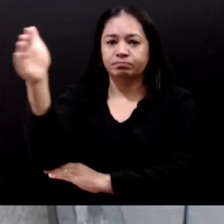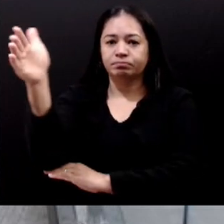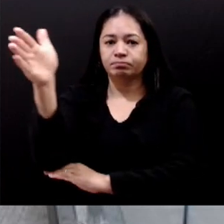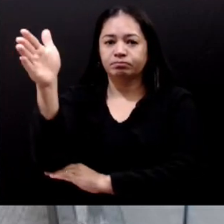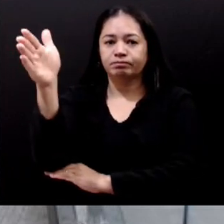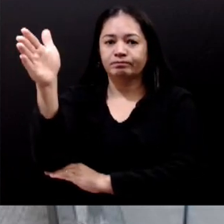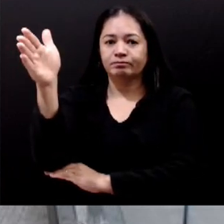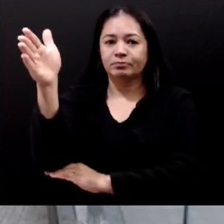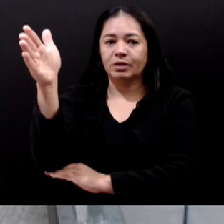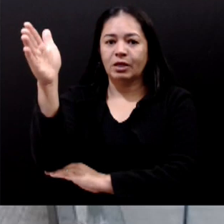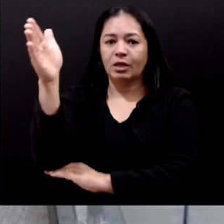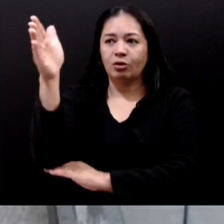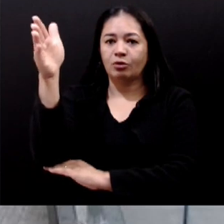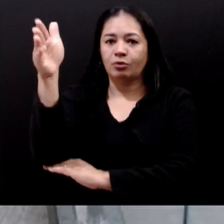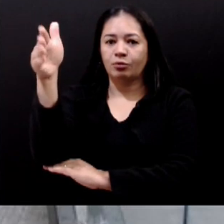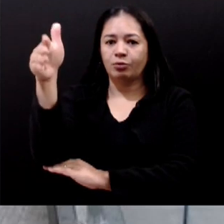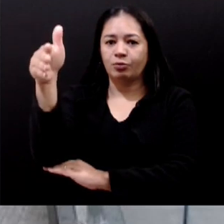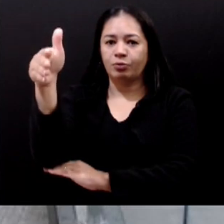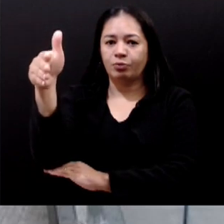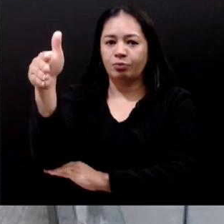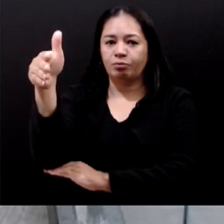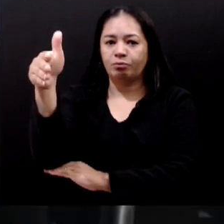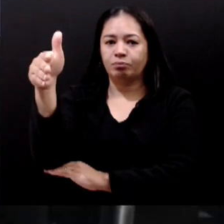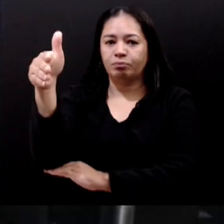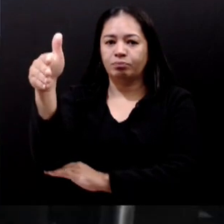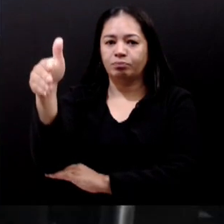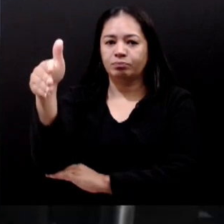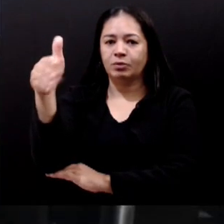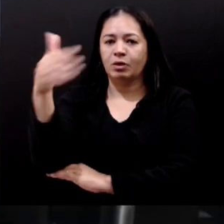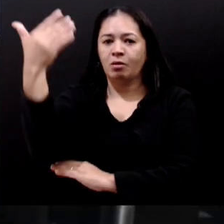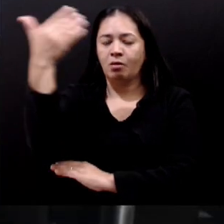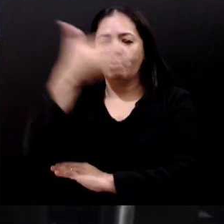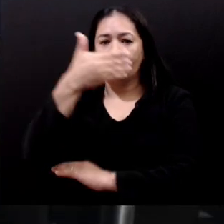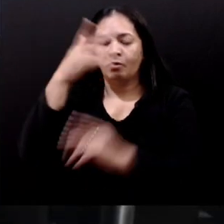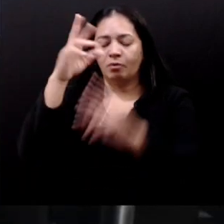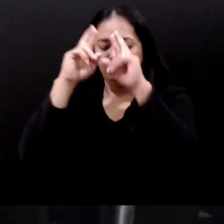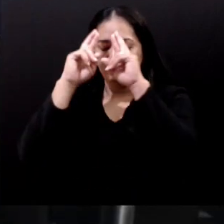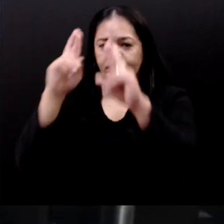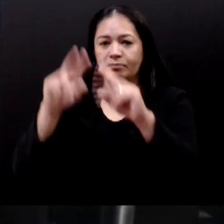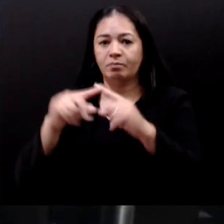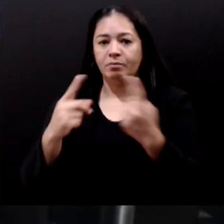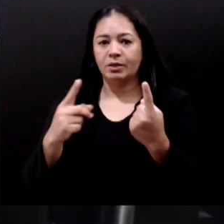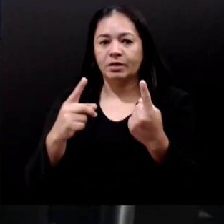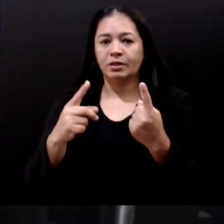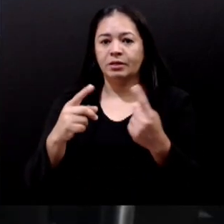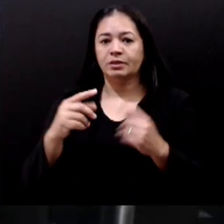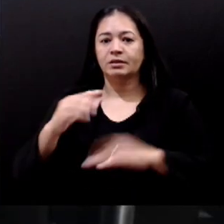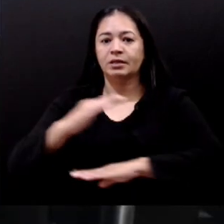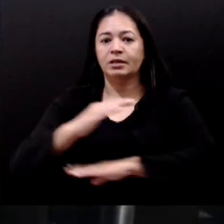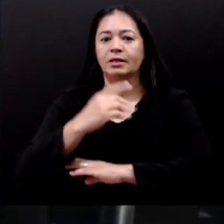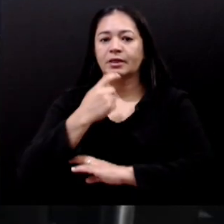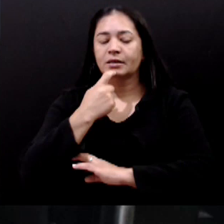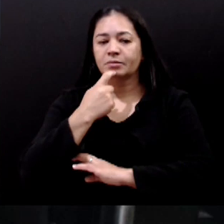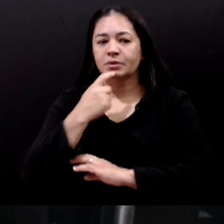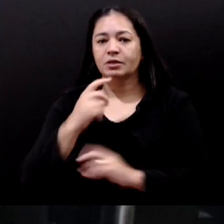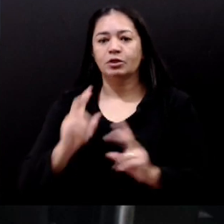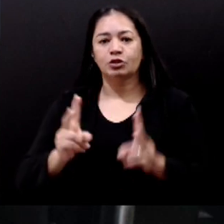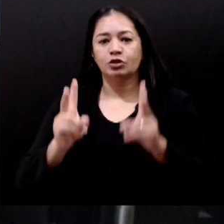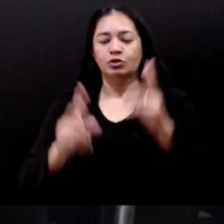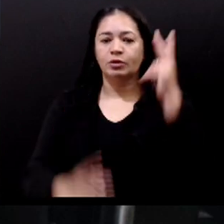mastro em sinal de respeito. Porém, o funcionamento da Câmara segue normalmente.